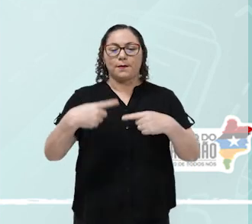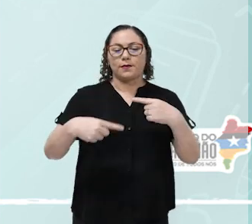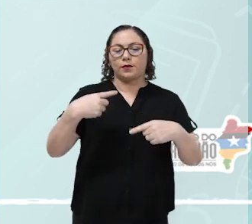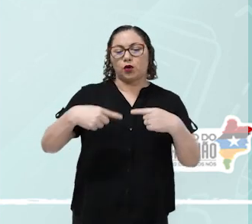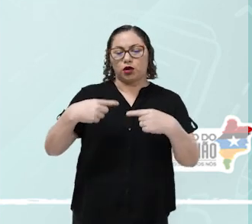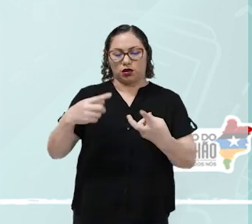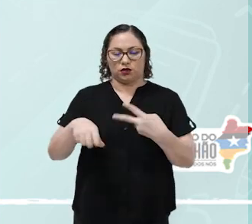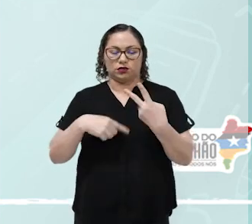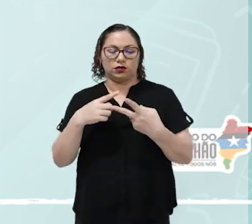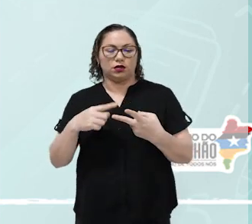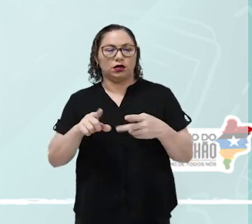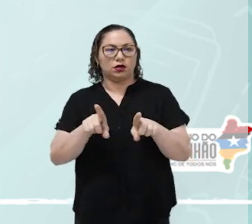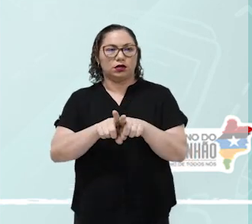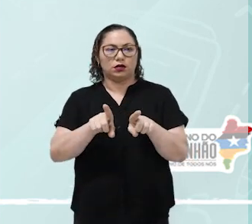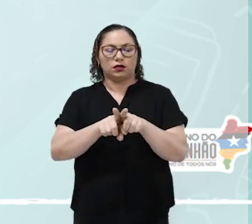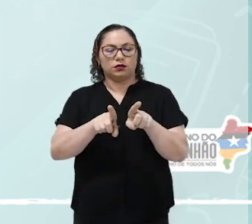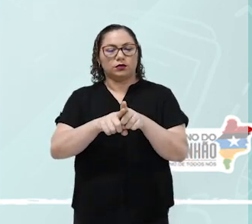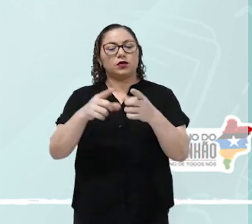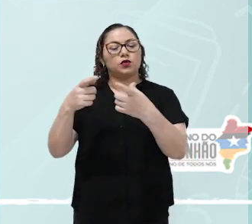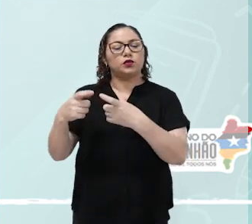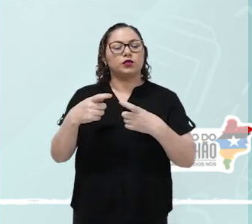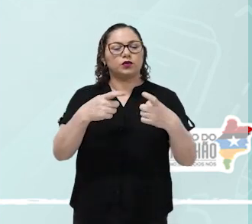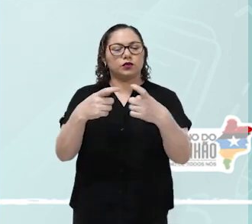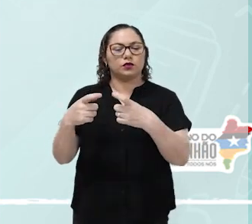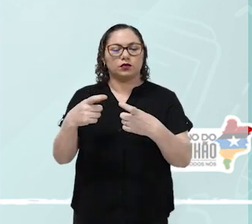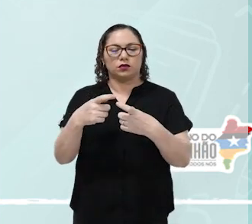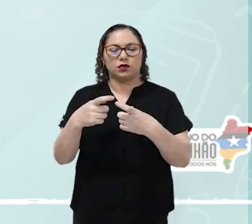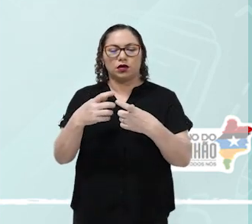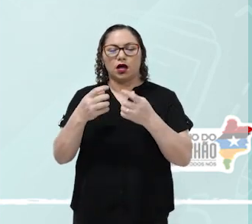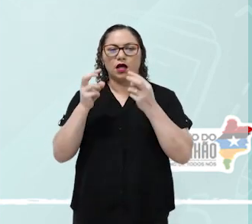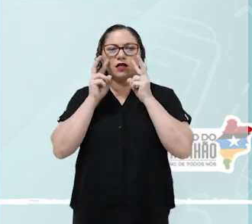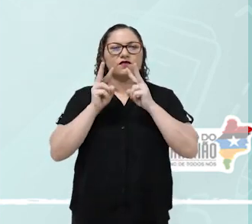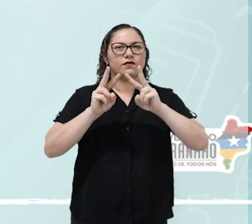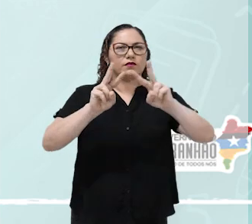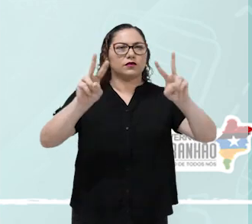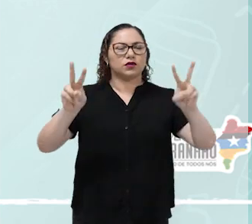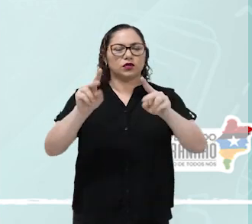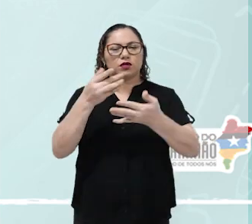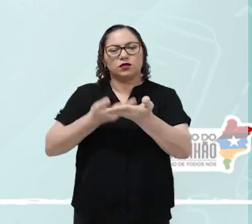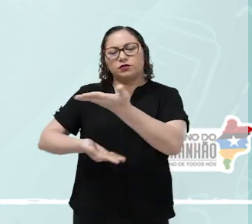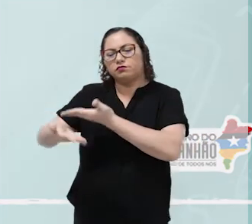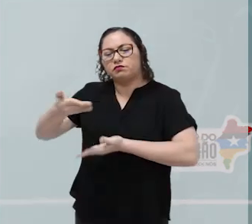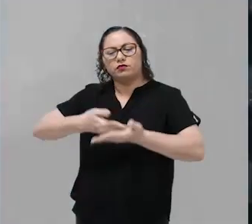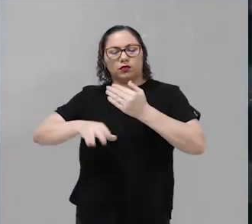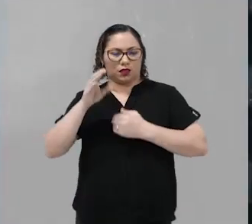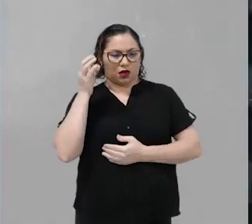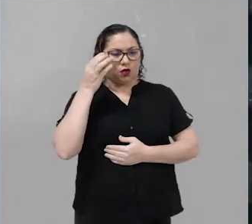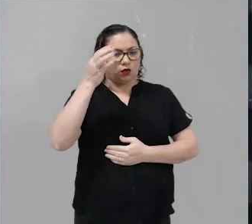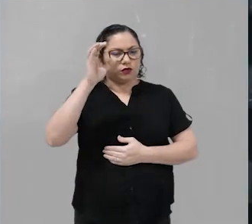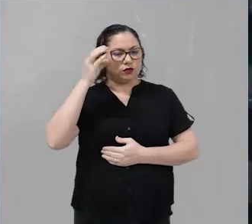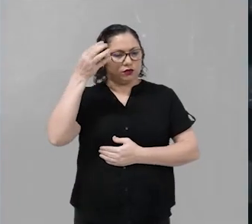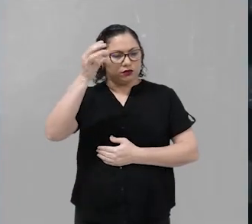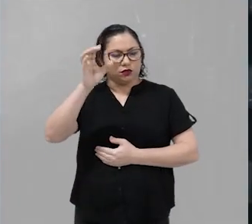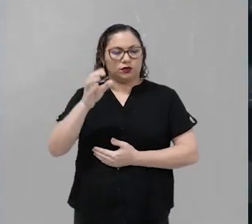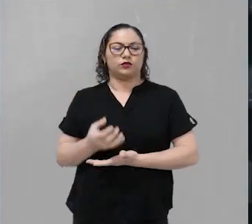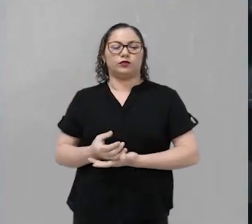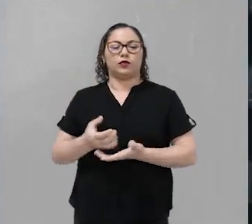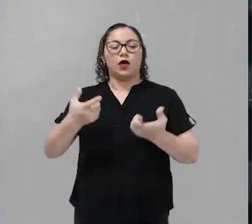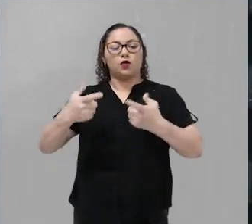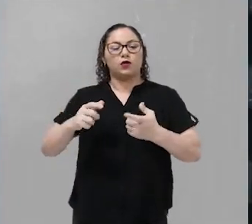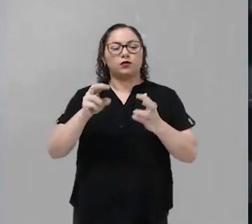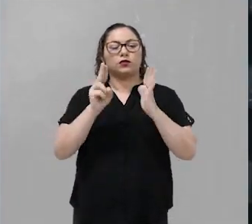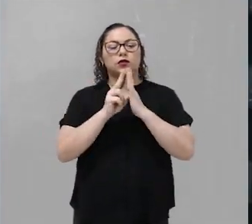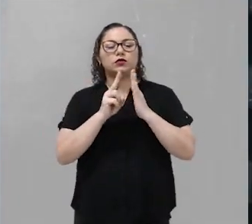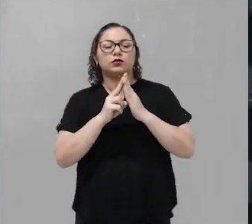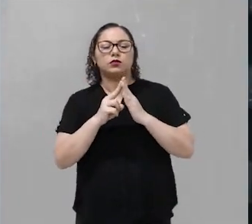políticas e também um lugar das visões de mundo e mediações culturais. O espaço urbano costuma ser um